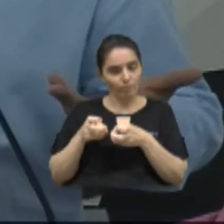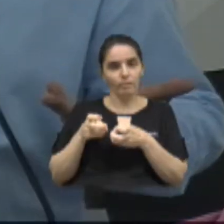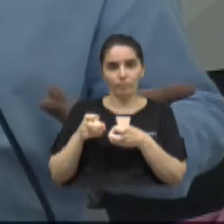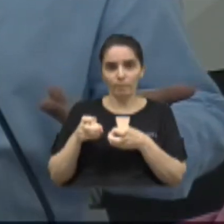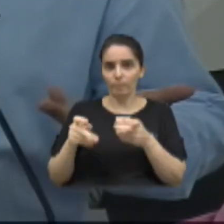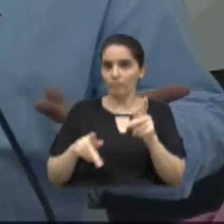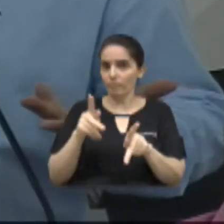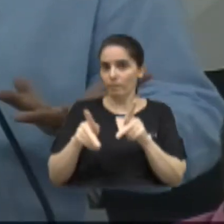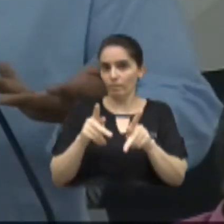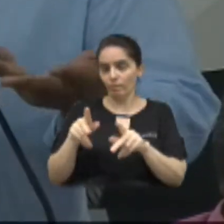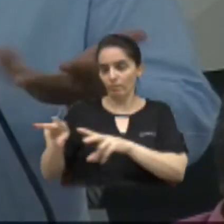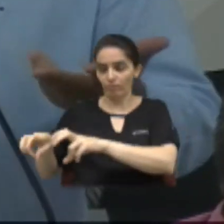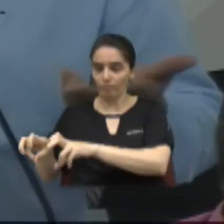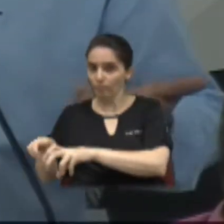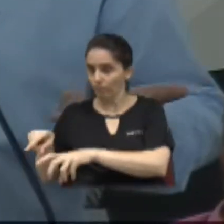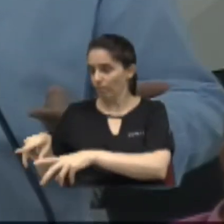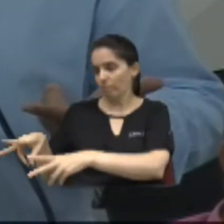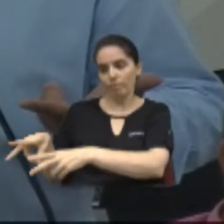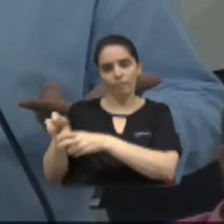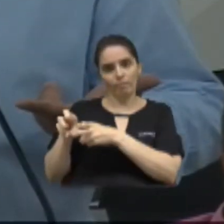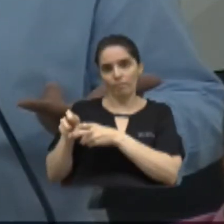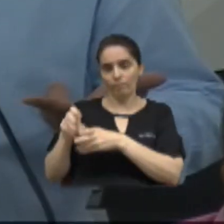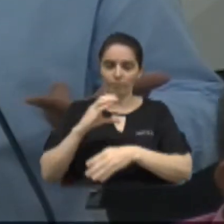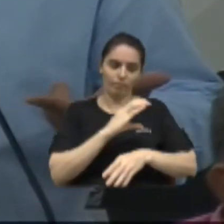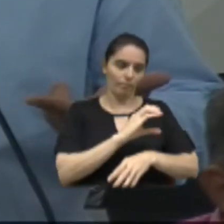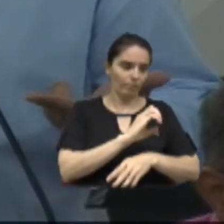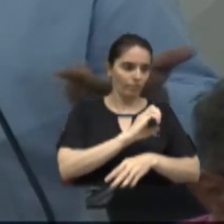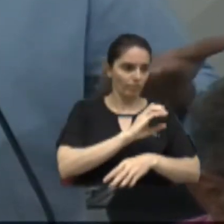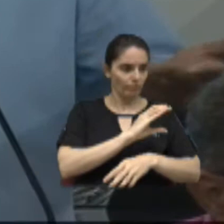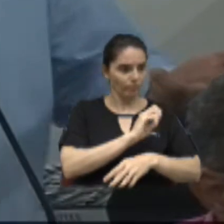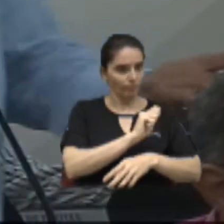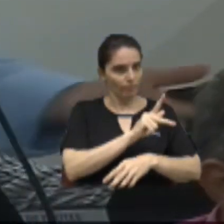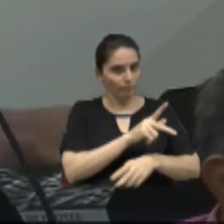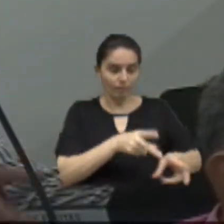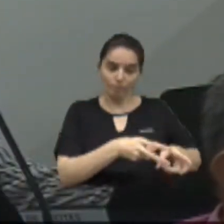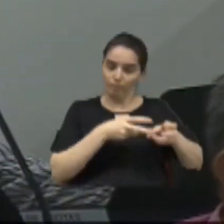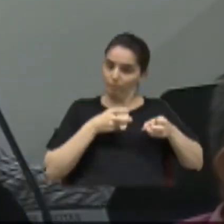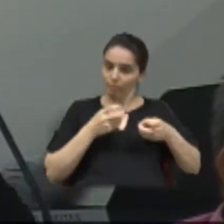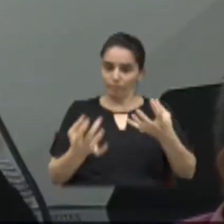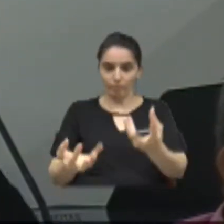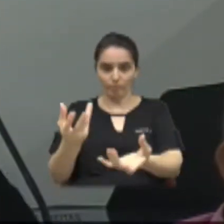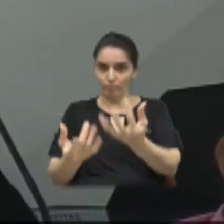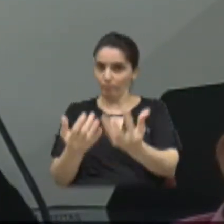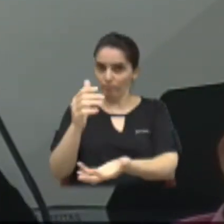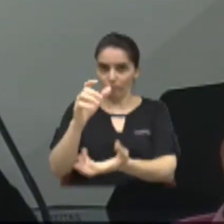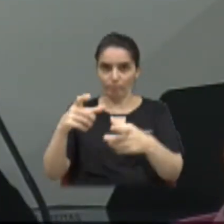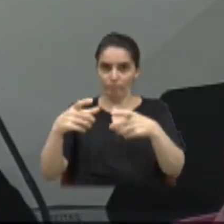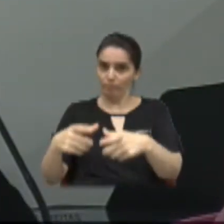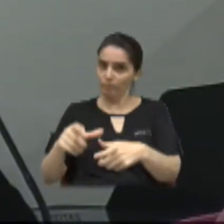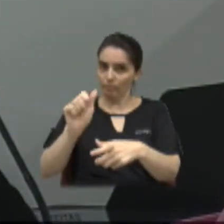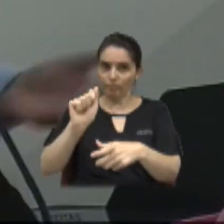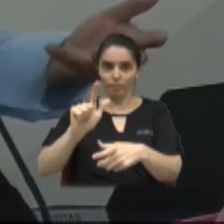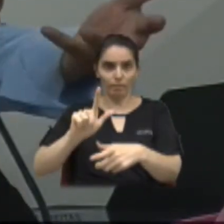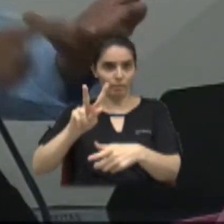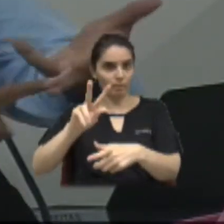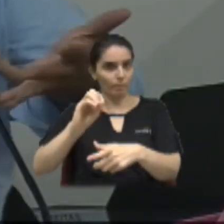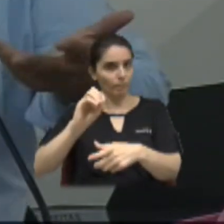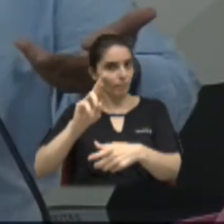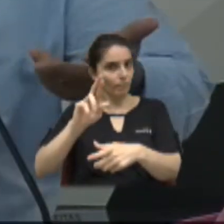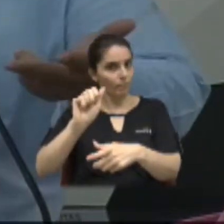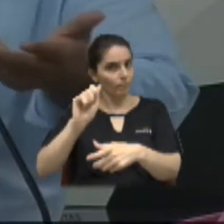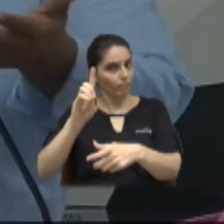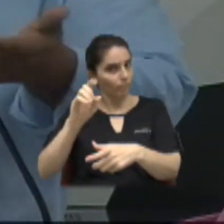da zona rural, não houve o pessoal da SECAP, o mato lá na Alvorada ainda continua, Jorge, não houve, a